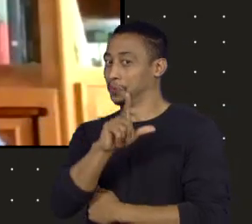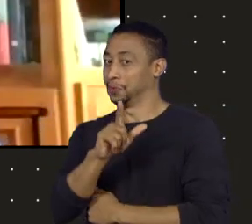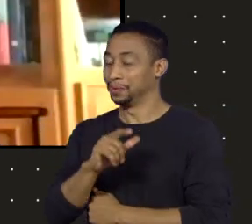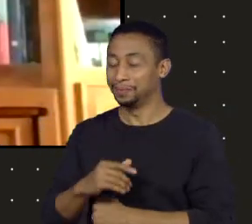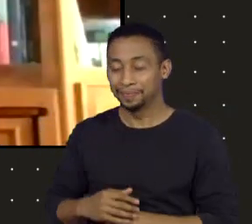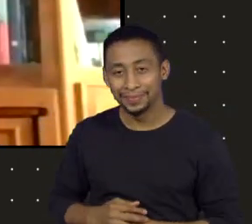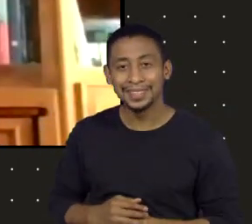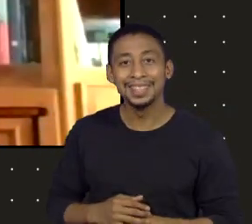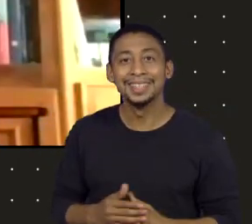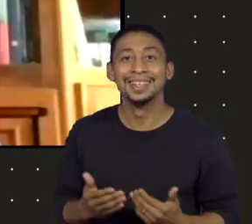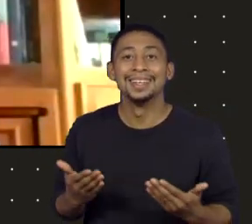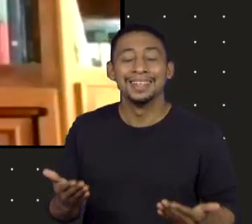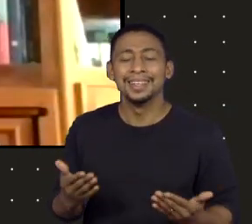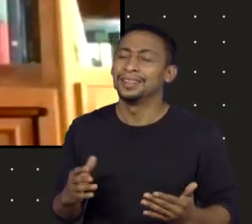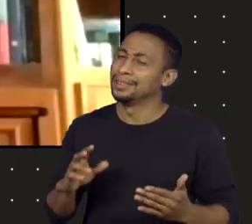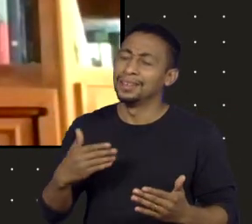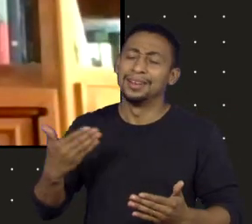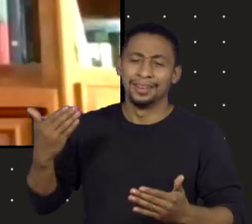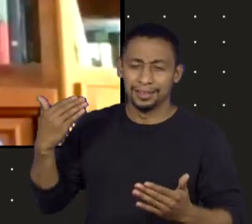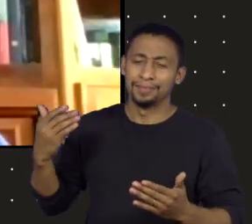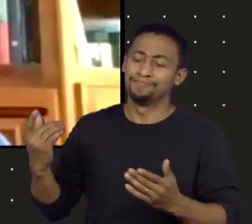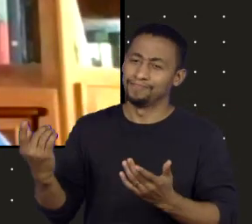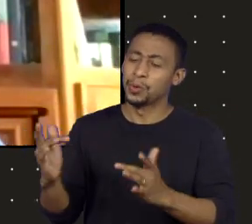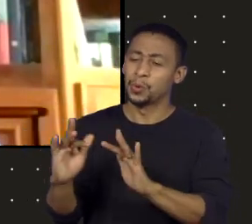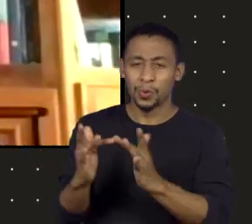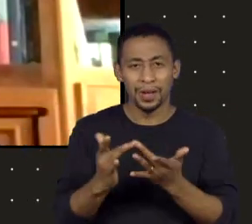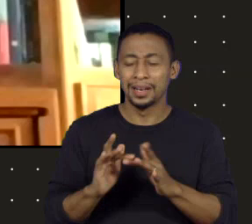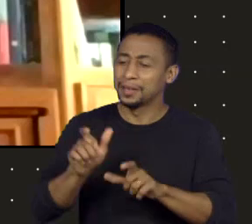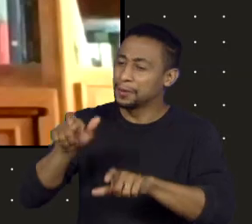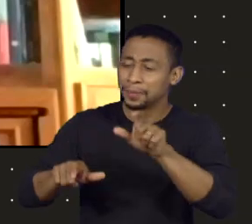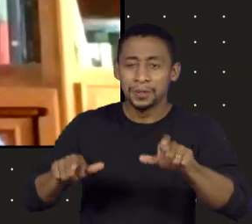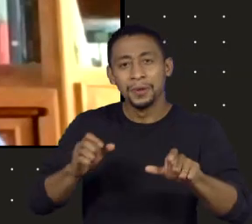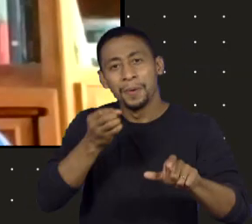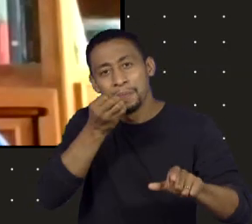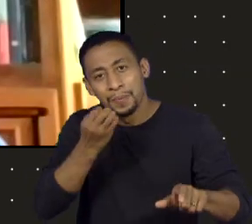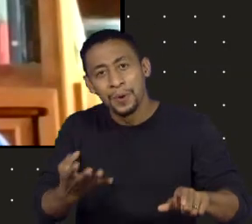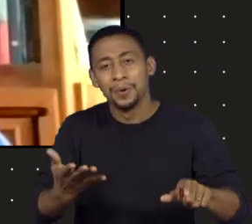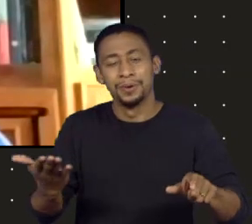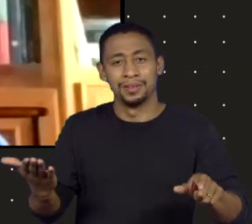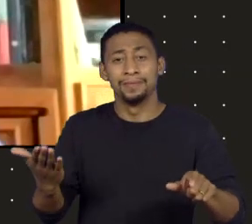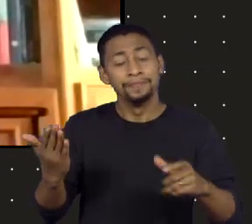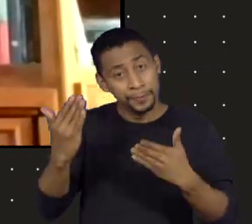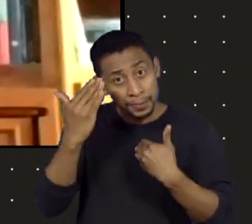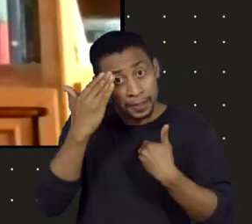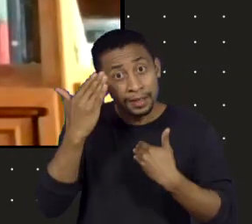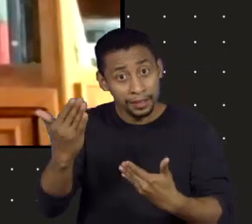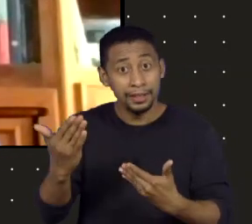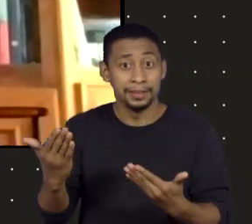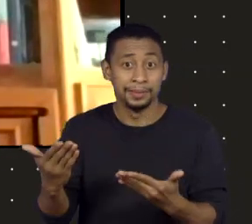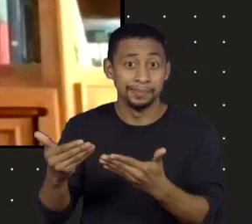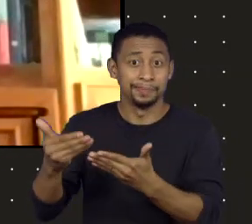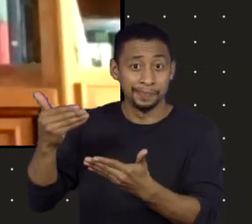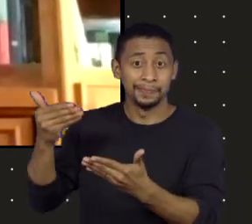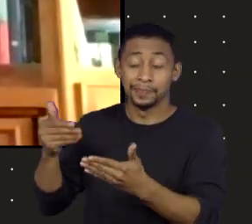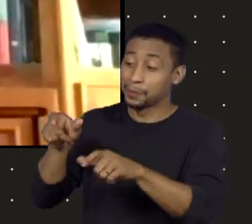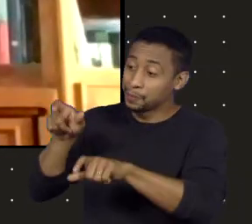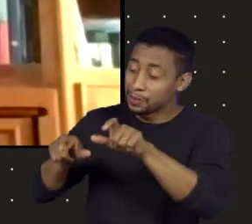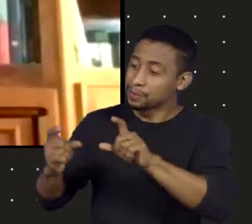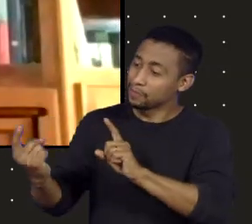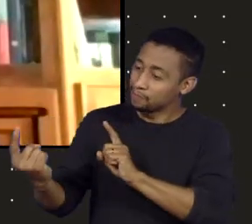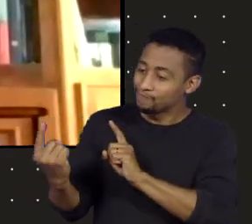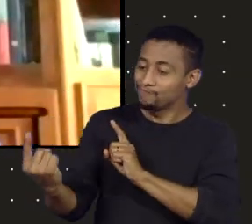Eu estive sempre muito próximo de gente muito boa, sabe? E eu devo isso. Eu agradeço isso,